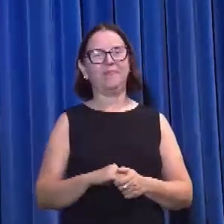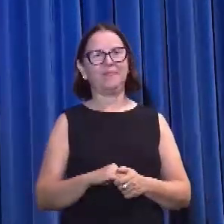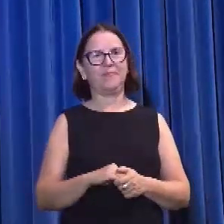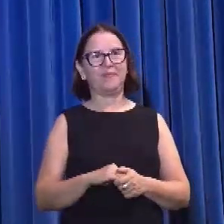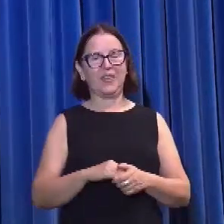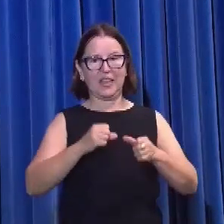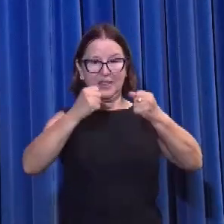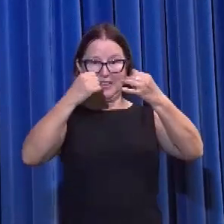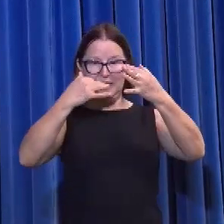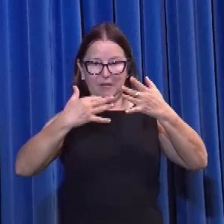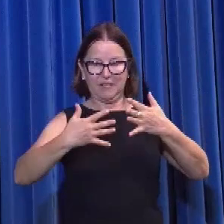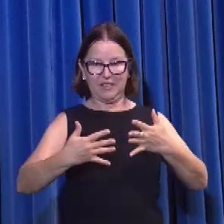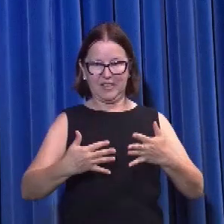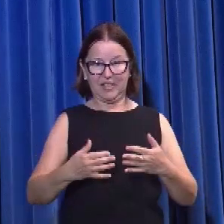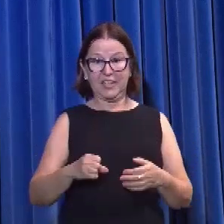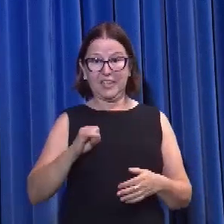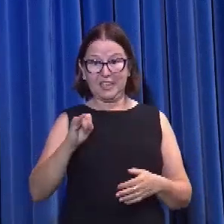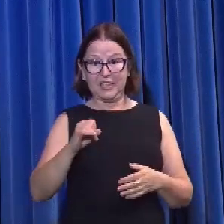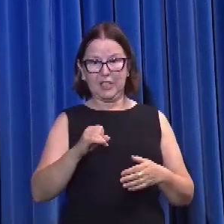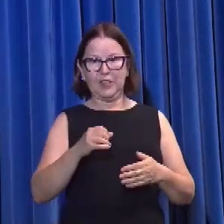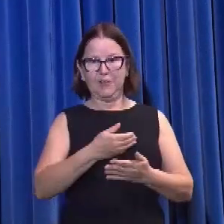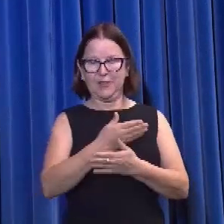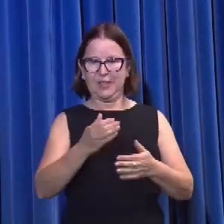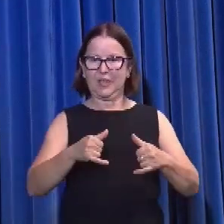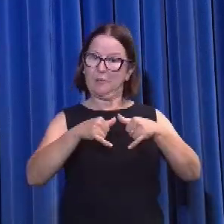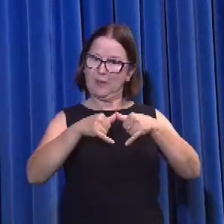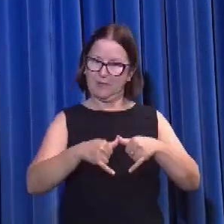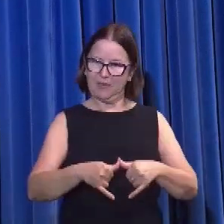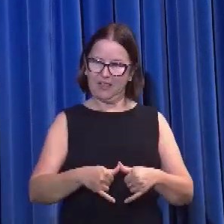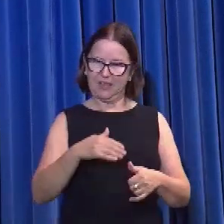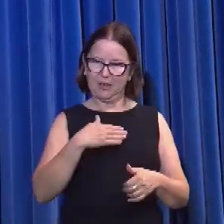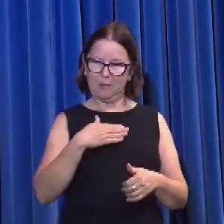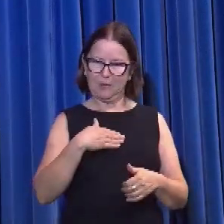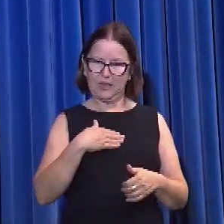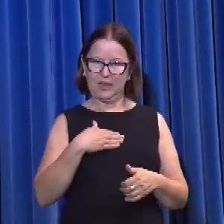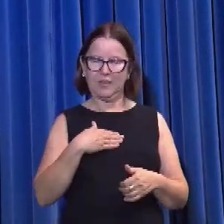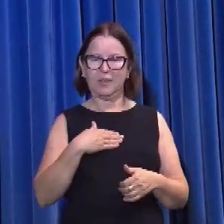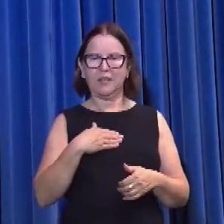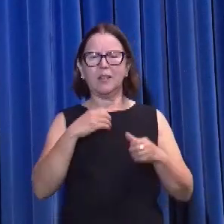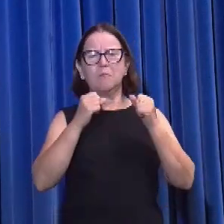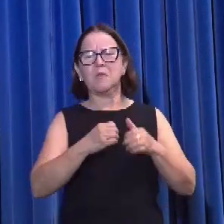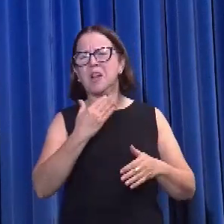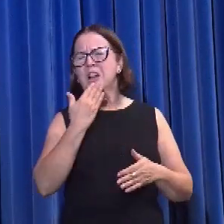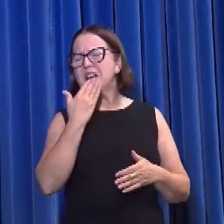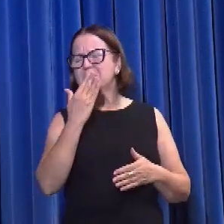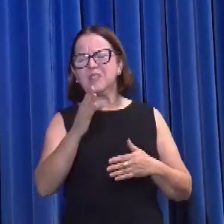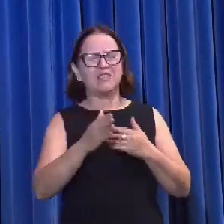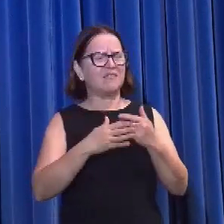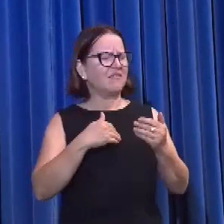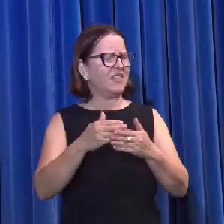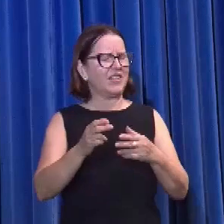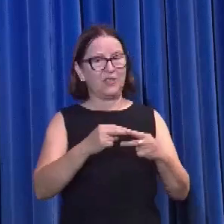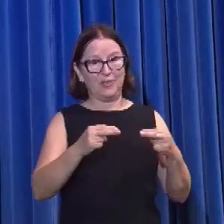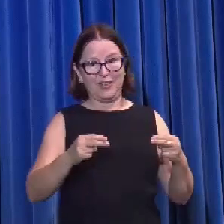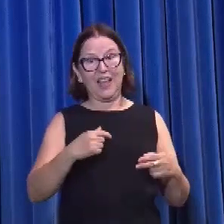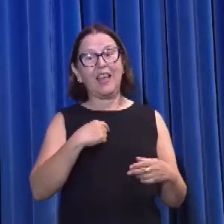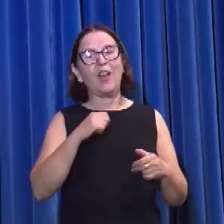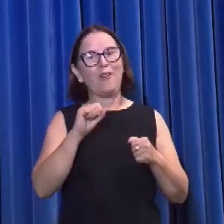ele havia dito para eles: se vocês permanecerem, vocês pedirem, em tudo que vocês pedirem eu